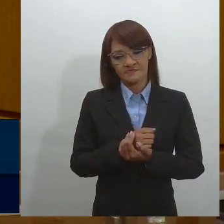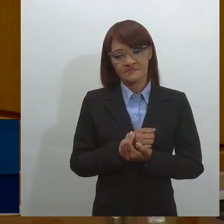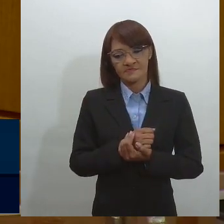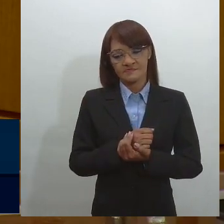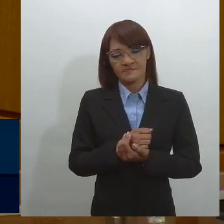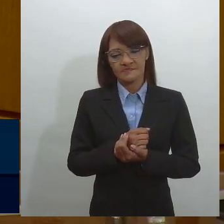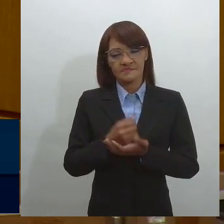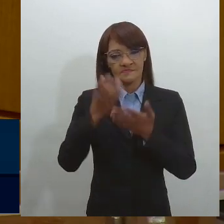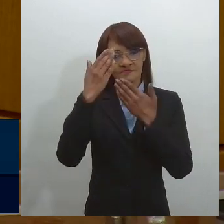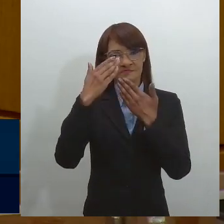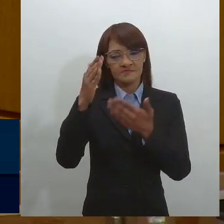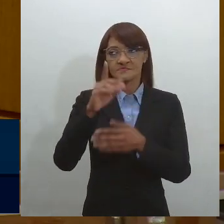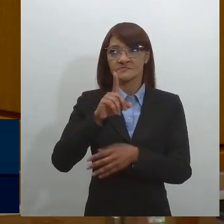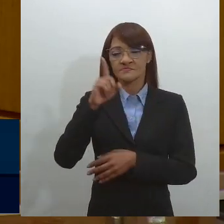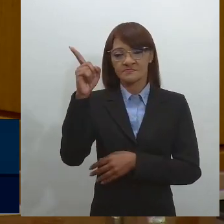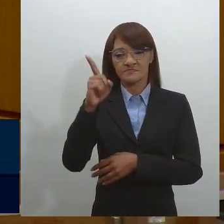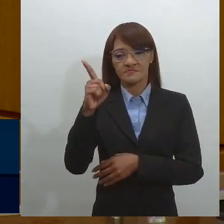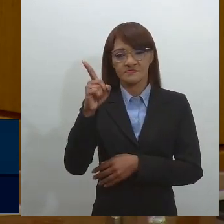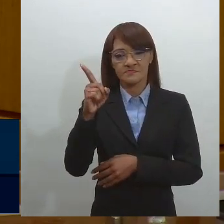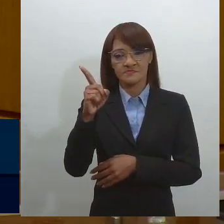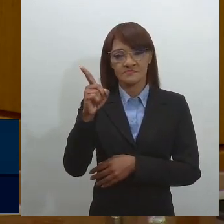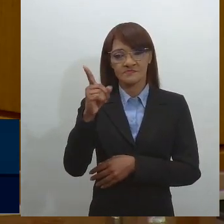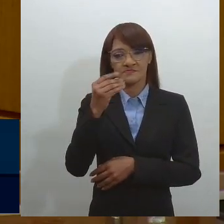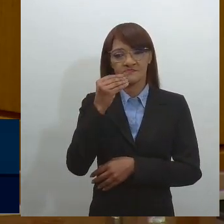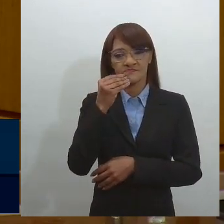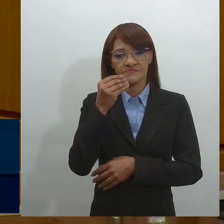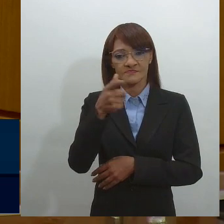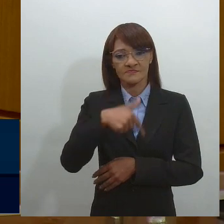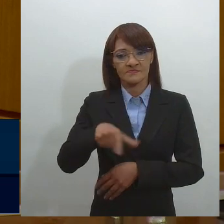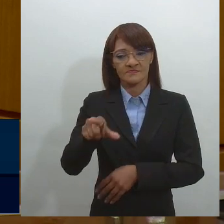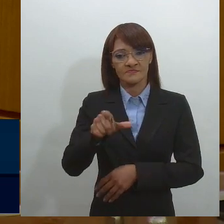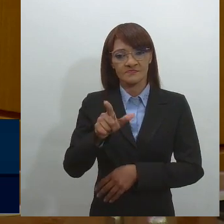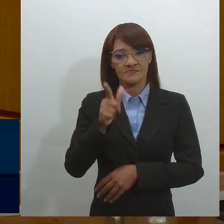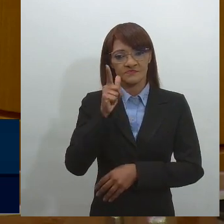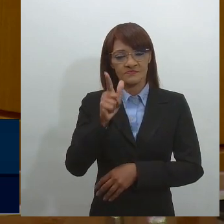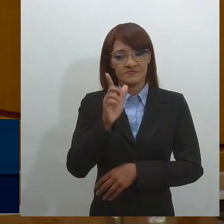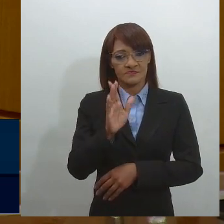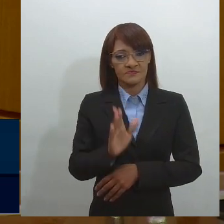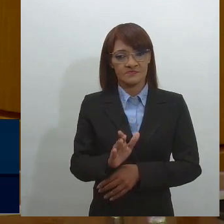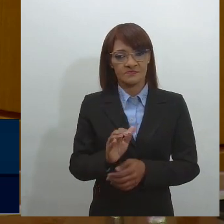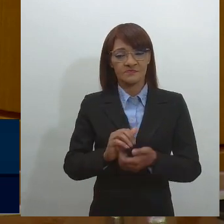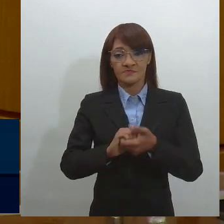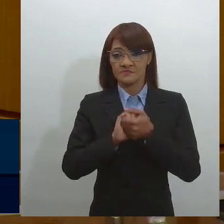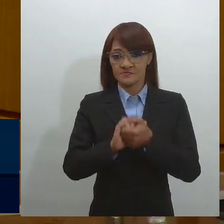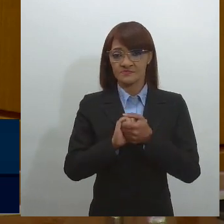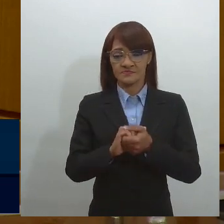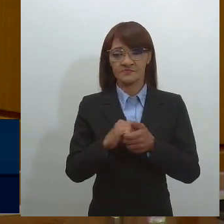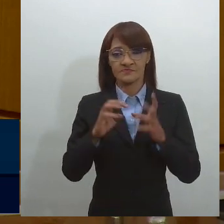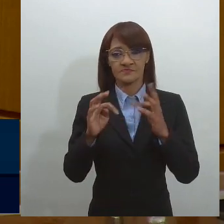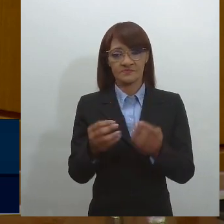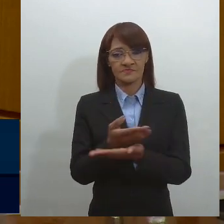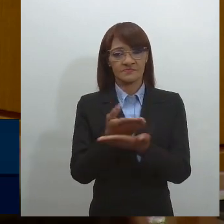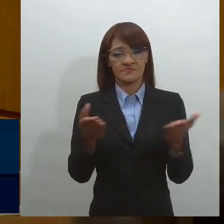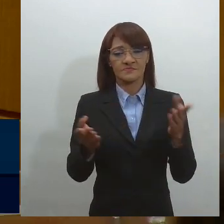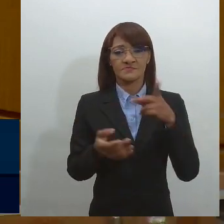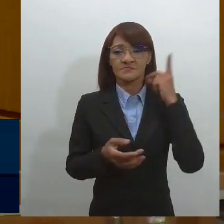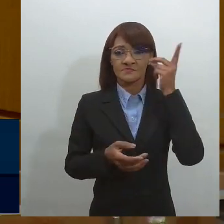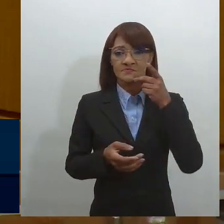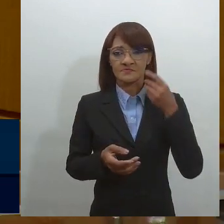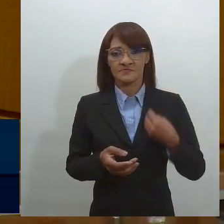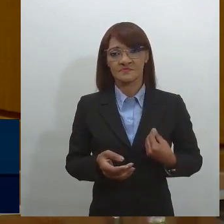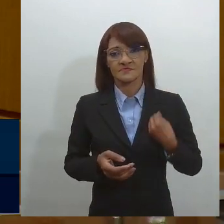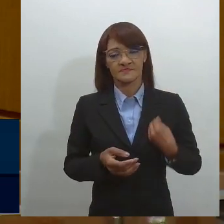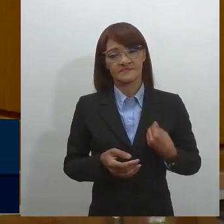agradecer a Deus por mais essa oportunidade, saudar a todos deputados e deputadas aqui presentes, saudar a todos que estão na